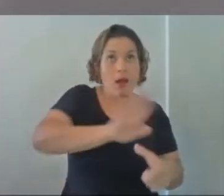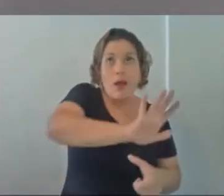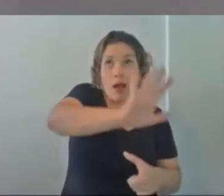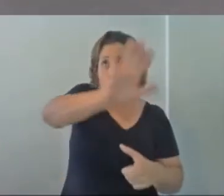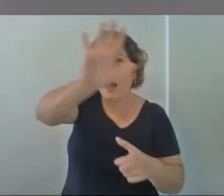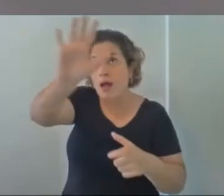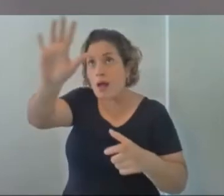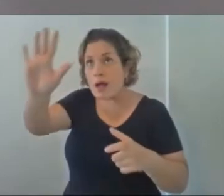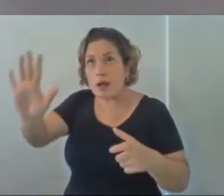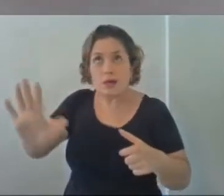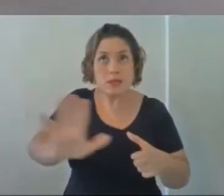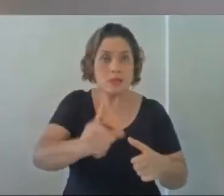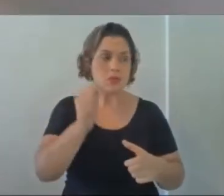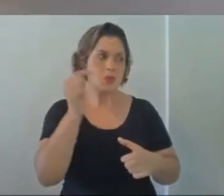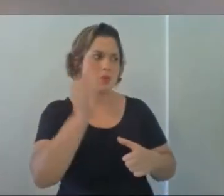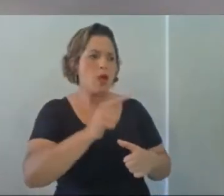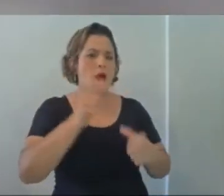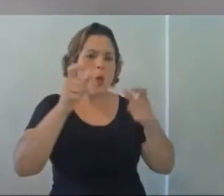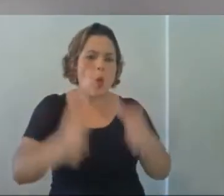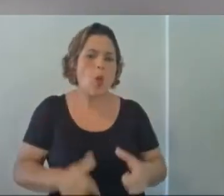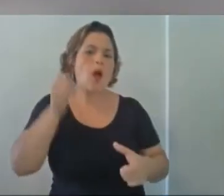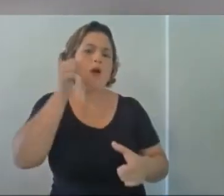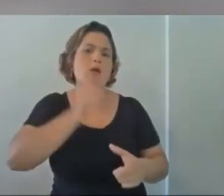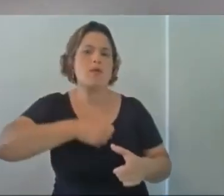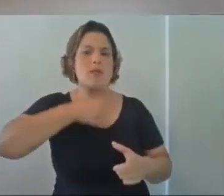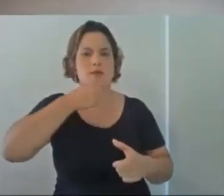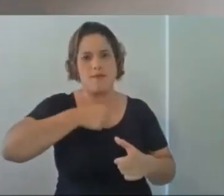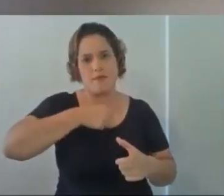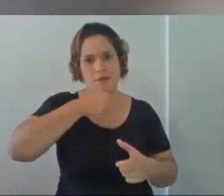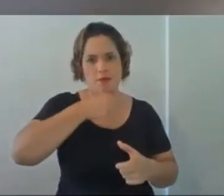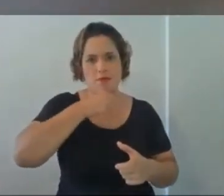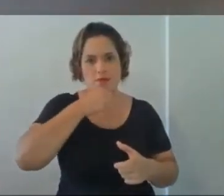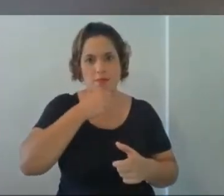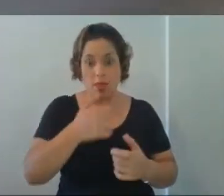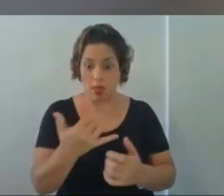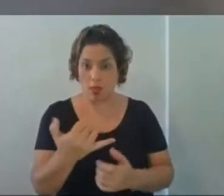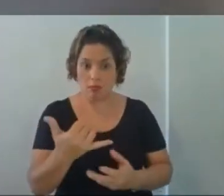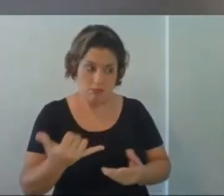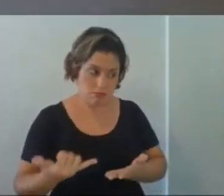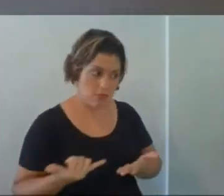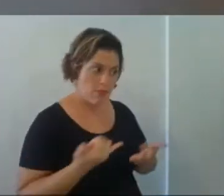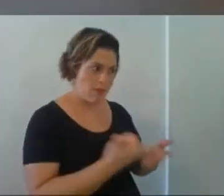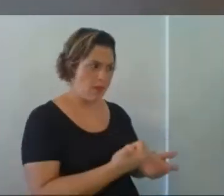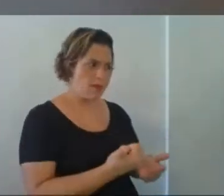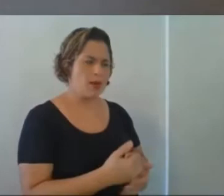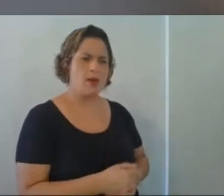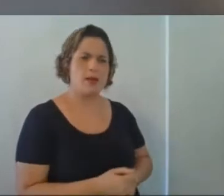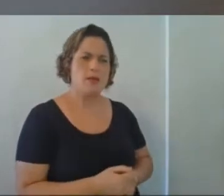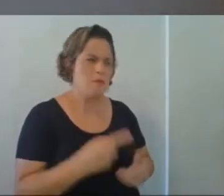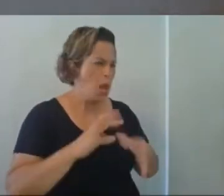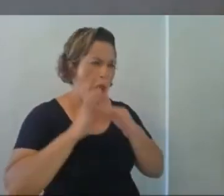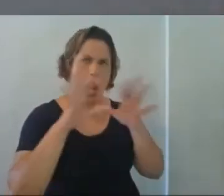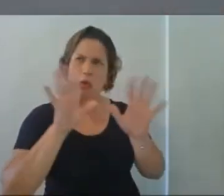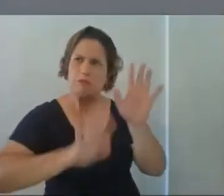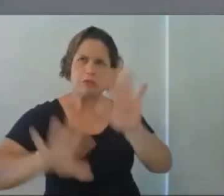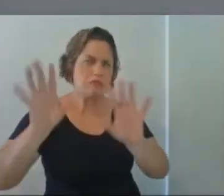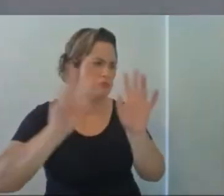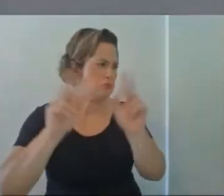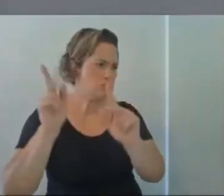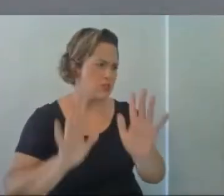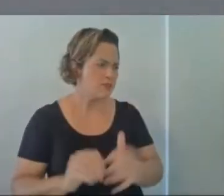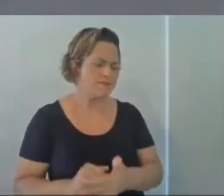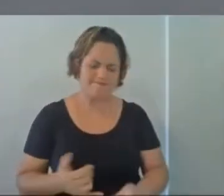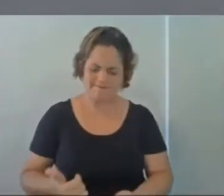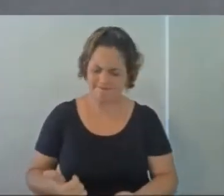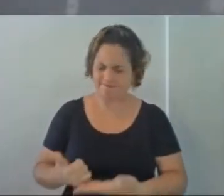Tem lá um cantinho que eu delimitei, falei o cantinho da vovó. Eu entreguei na mão dela as canetas